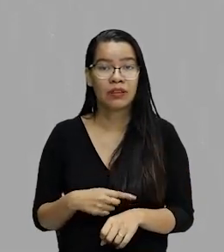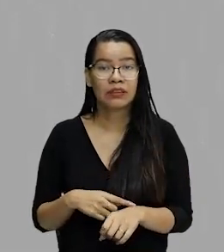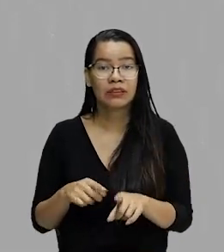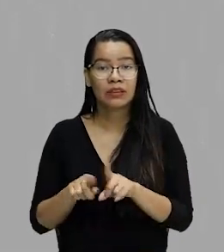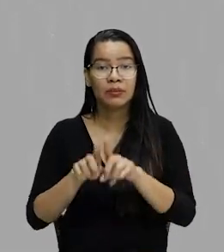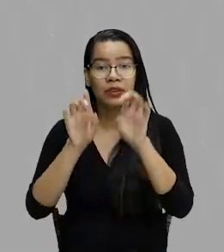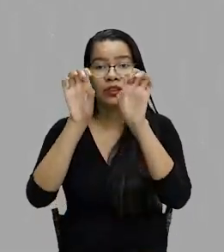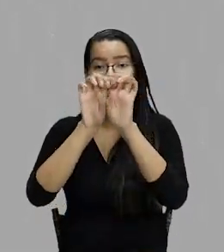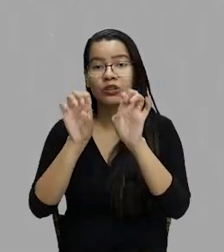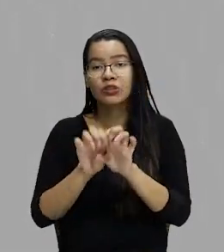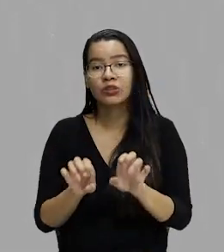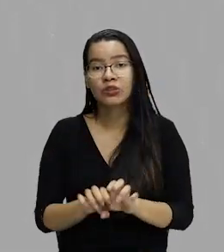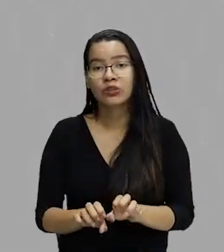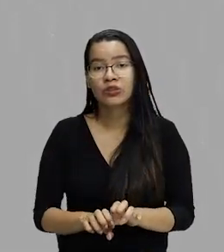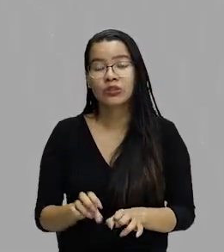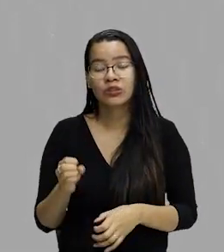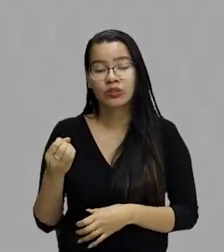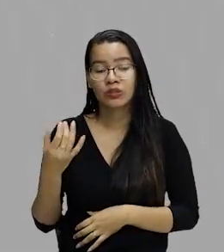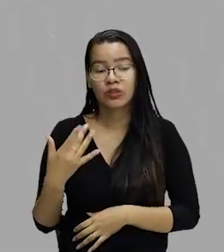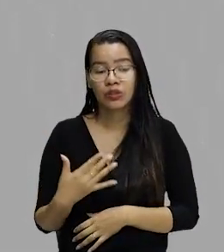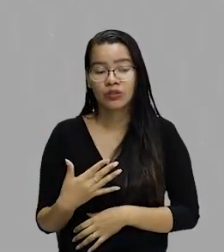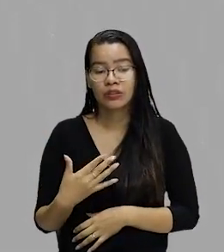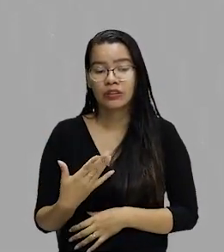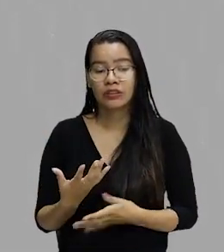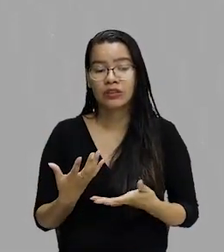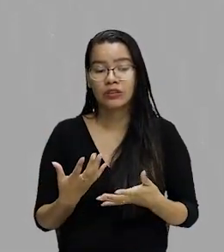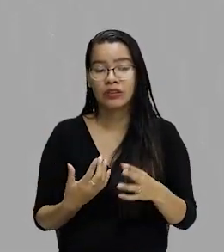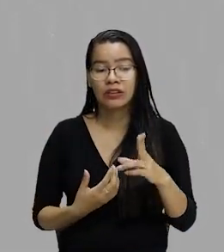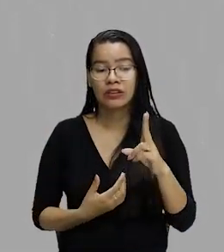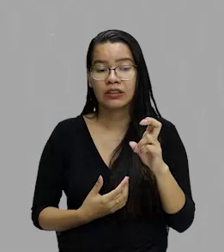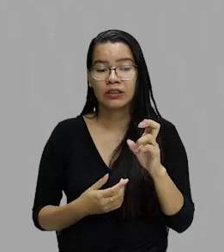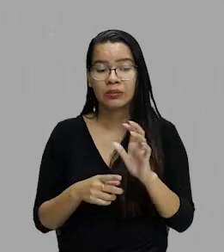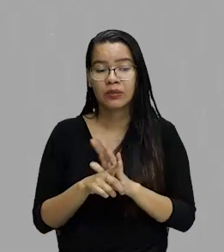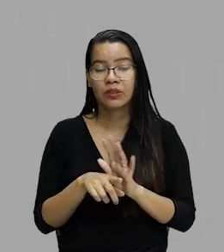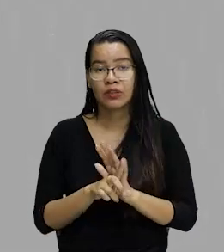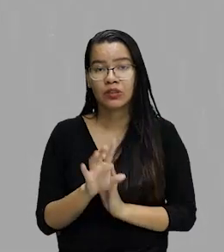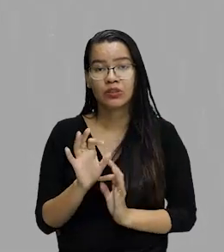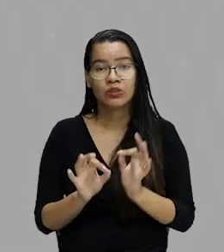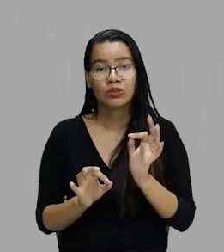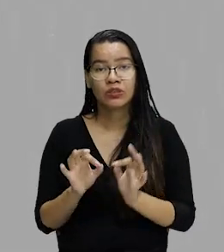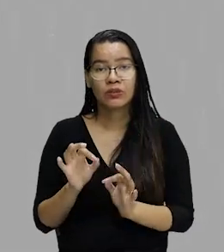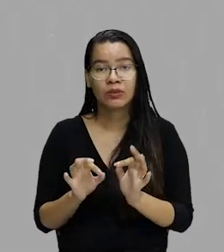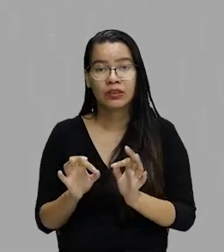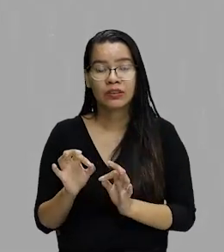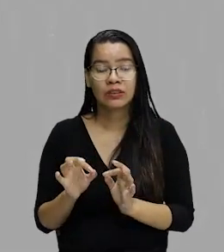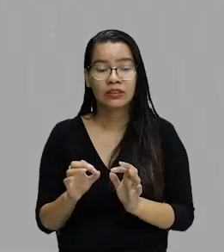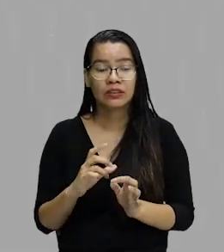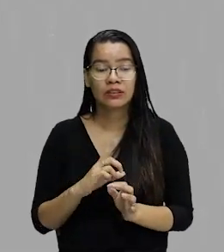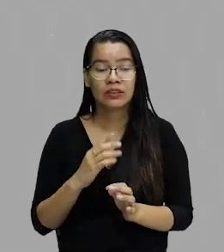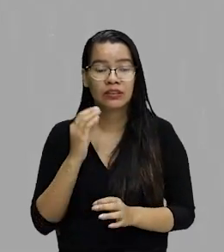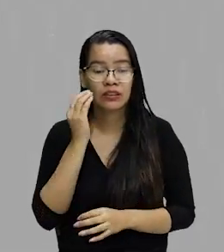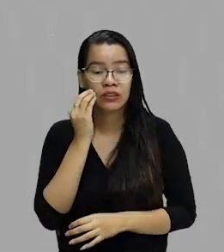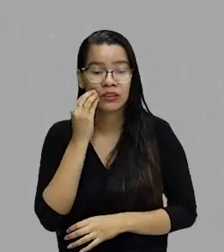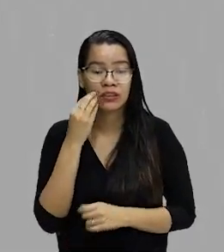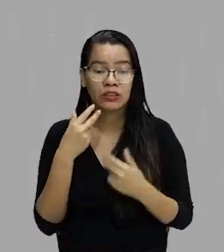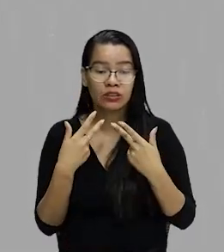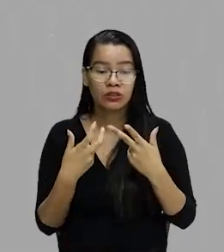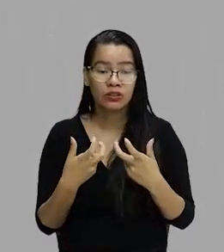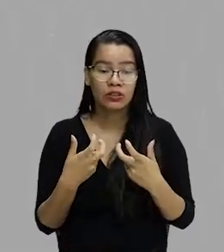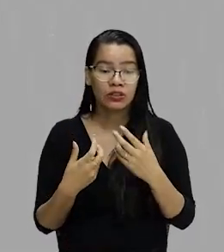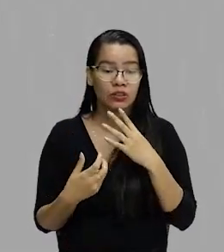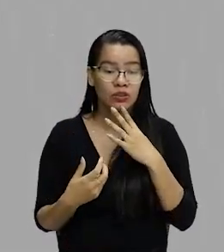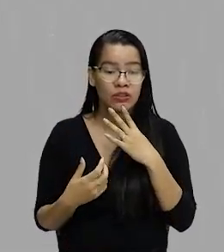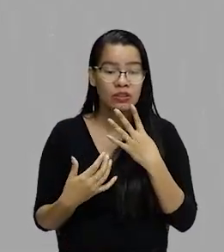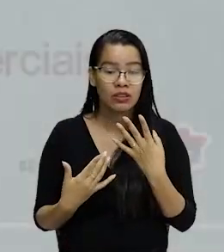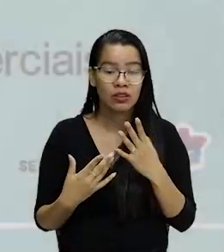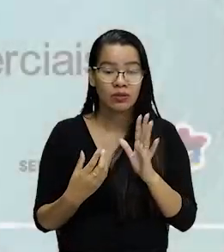estruturas que são novas, ok? Então, aqui a quinta questão está justamente tentando identificar, reconhecer, pontuar esses